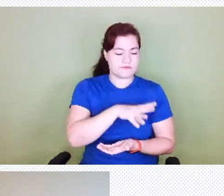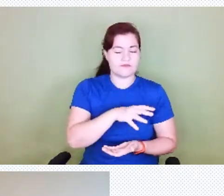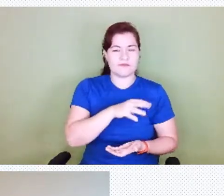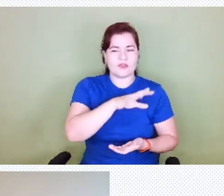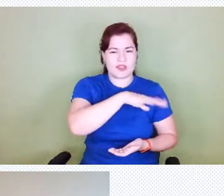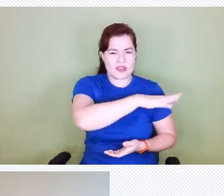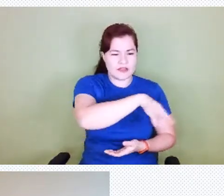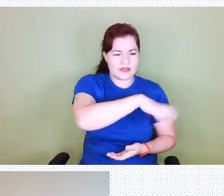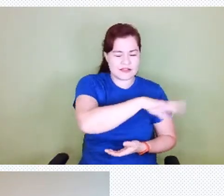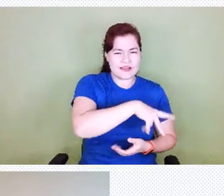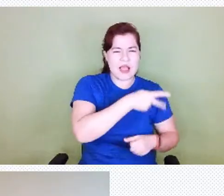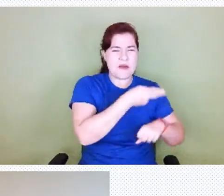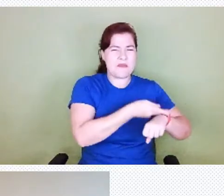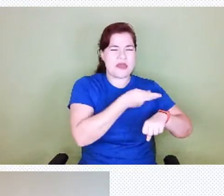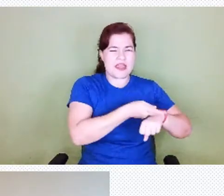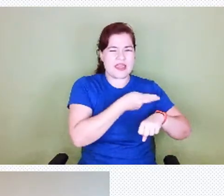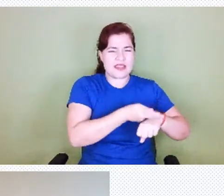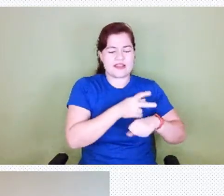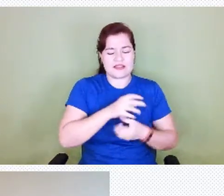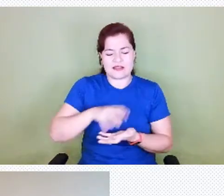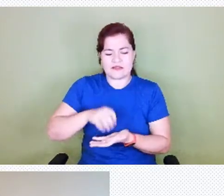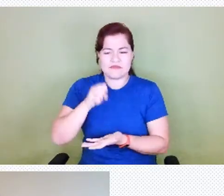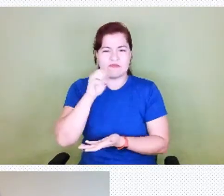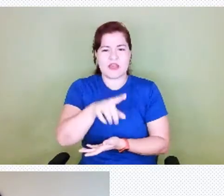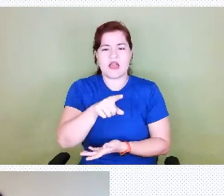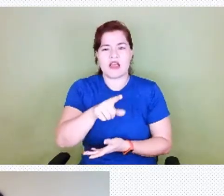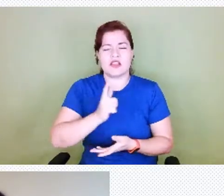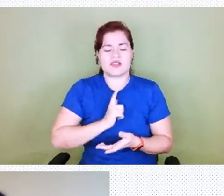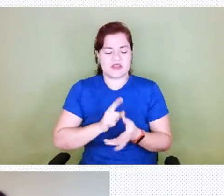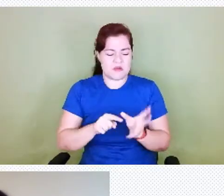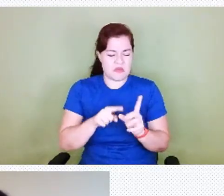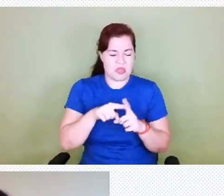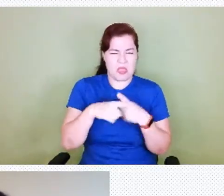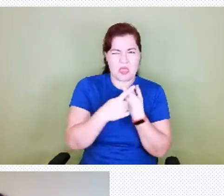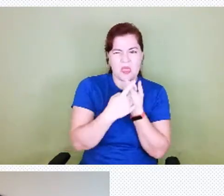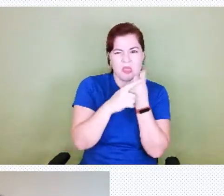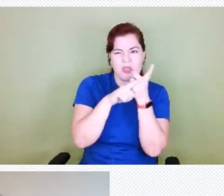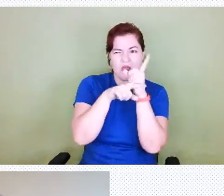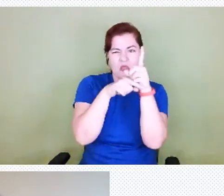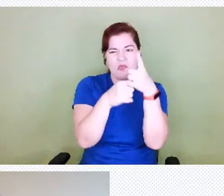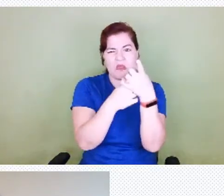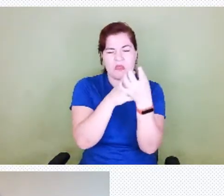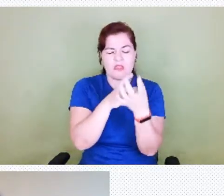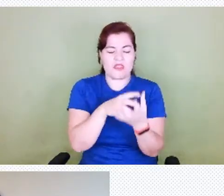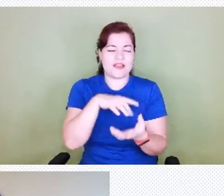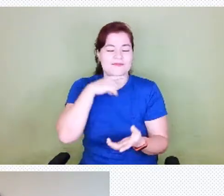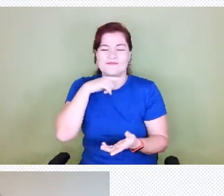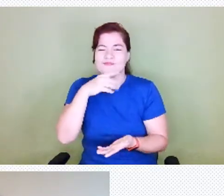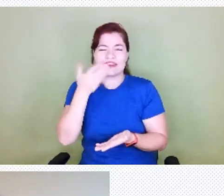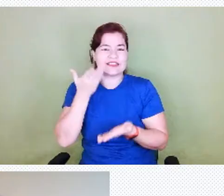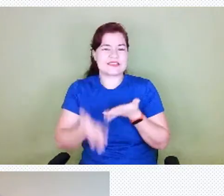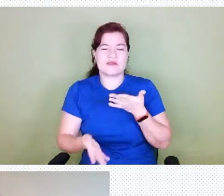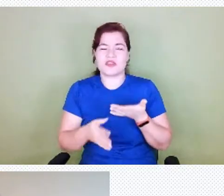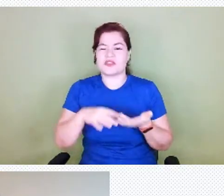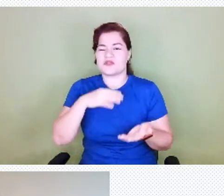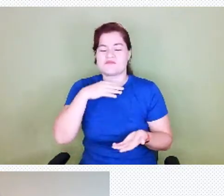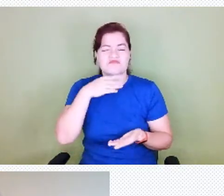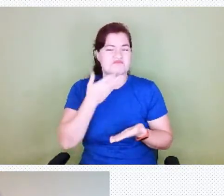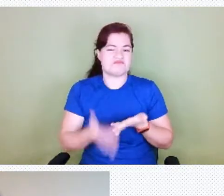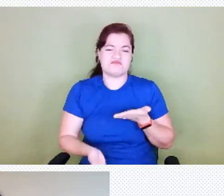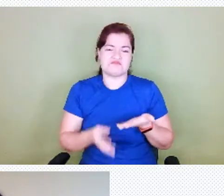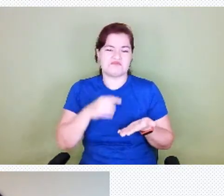perdeu. Porém, quando a semente caiu em terra boa, cresceu